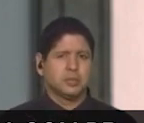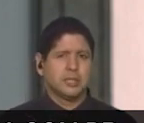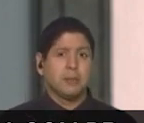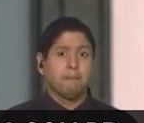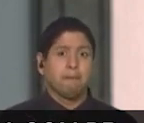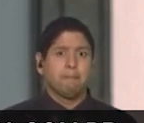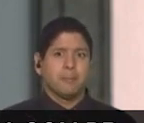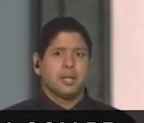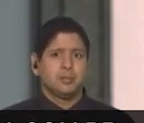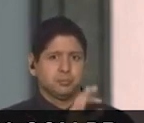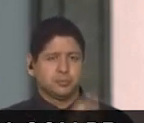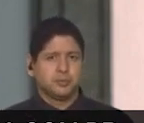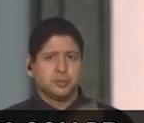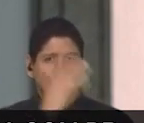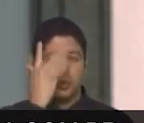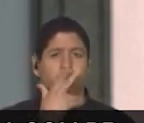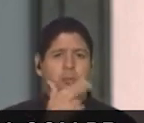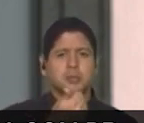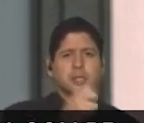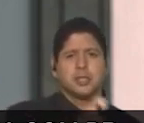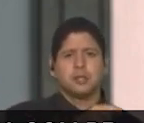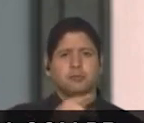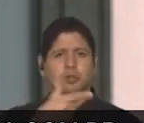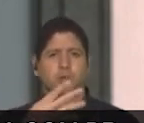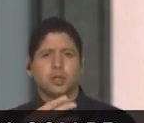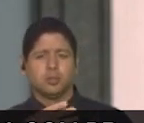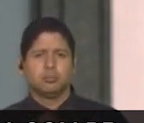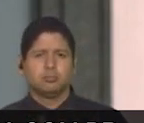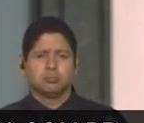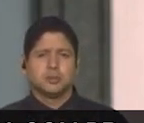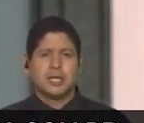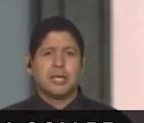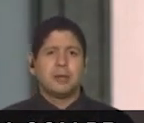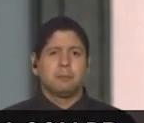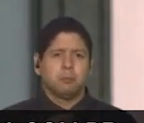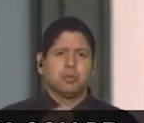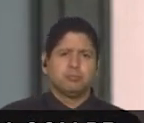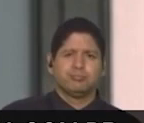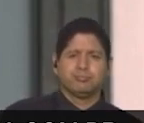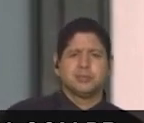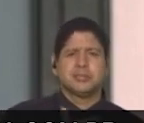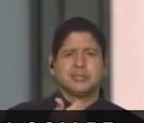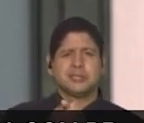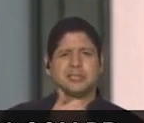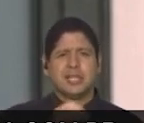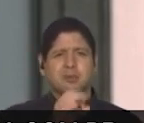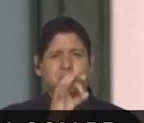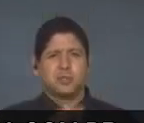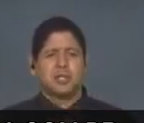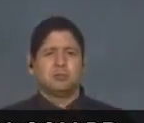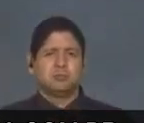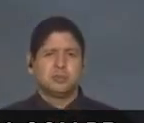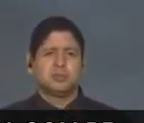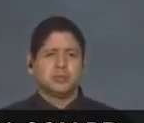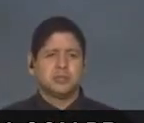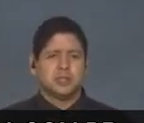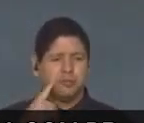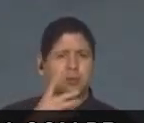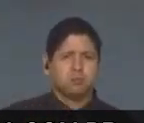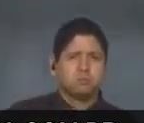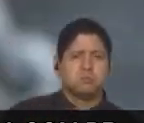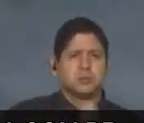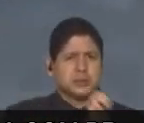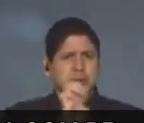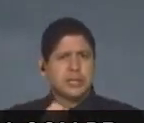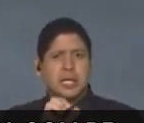ser ainda maior. Fumantes entre 15 e 24 anos comprometem até 10% do orçamento com o cigarro. No mapeamento por